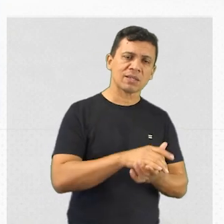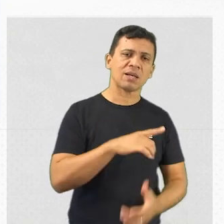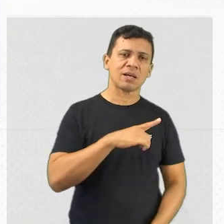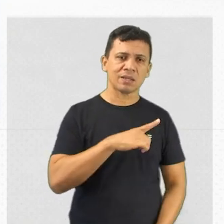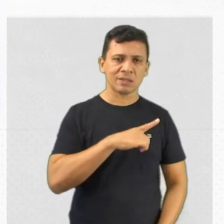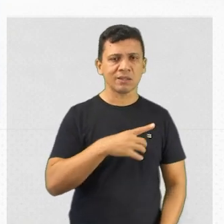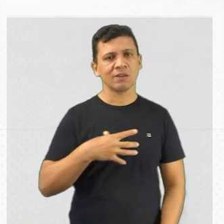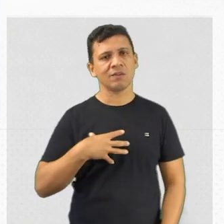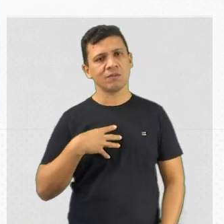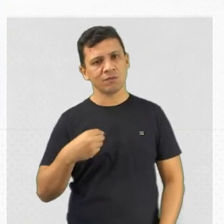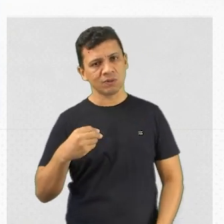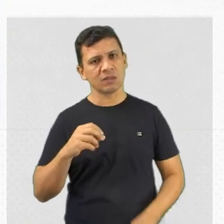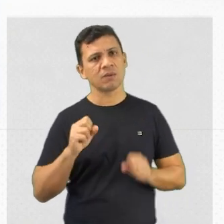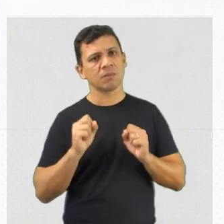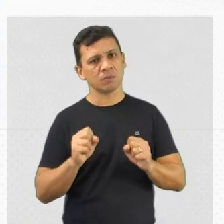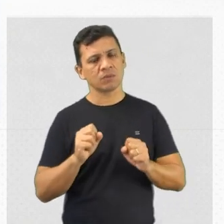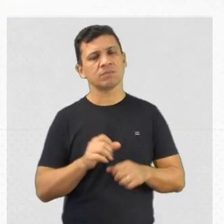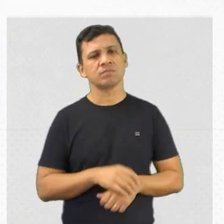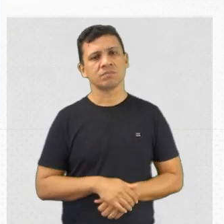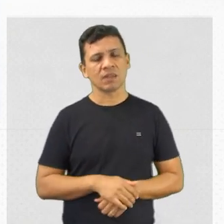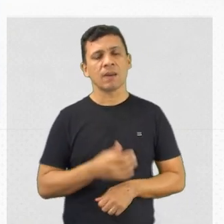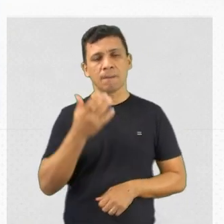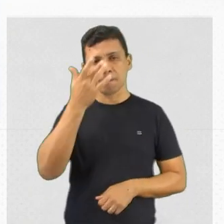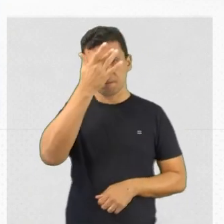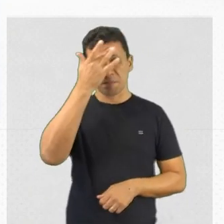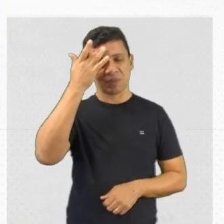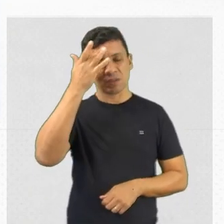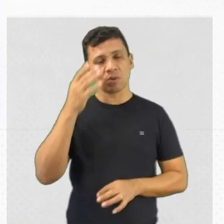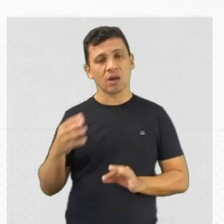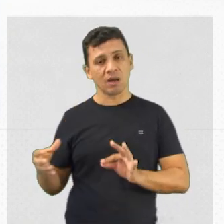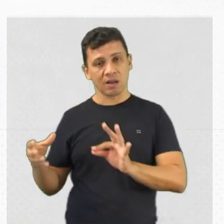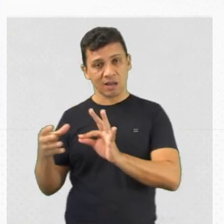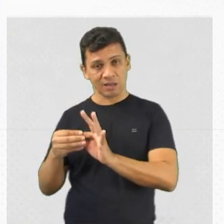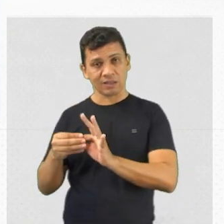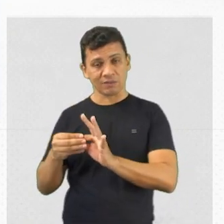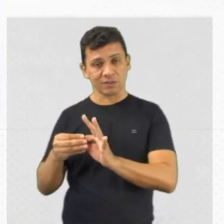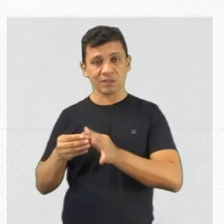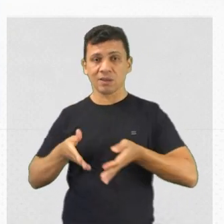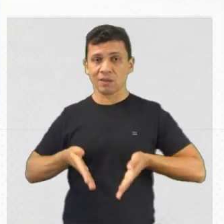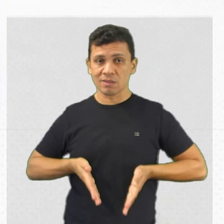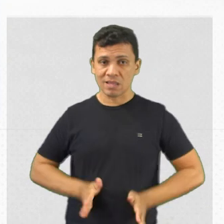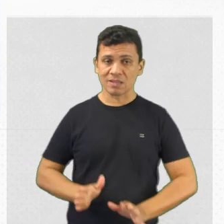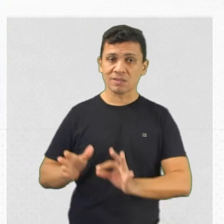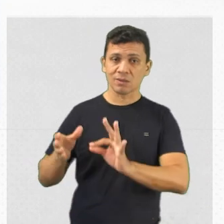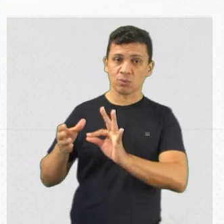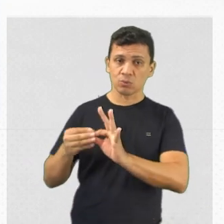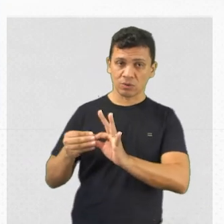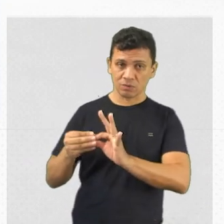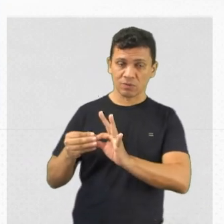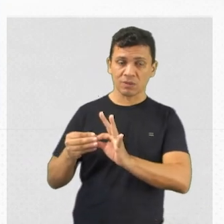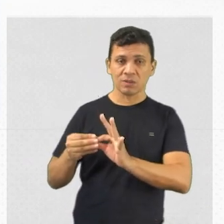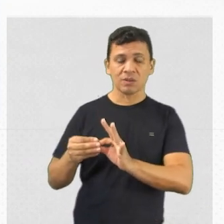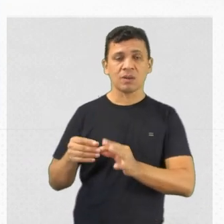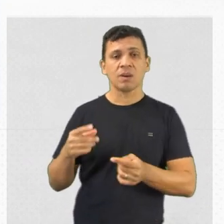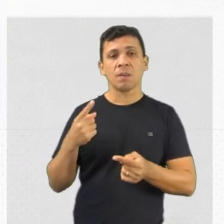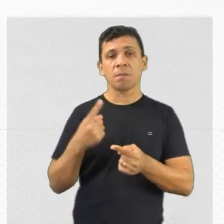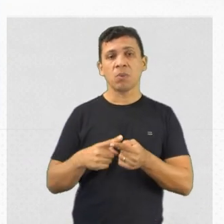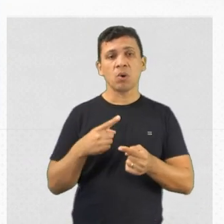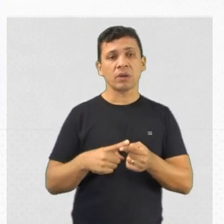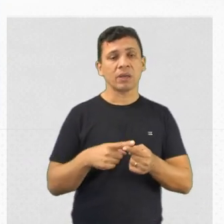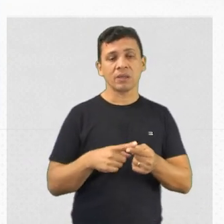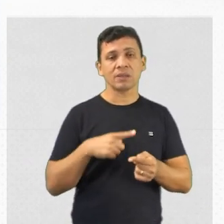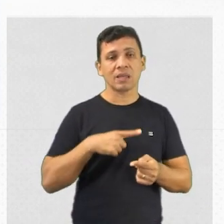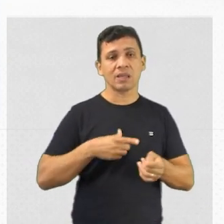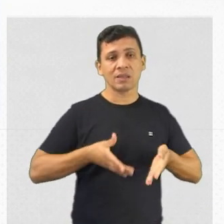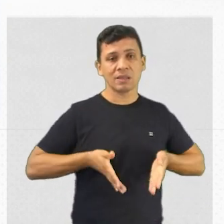ter filhos, né? A gente sabe que muitas pessoas que têm um HIV, né, nasceram com isso, né? Por causa do